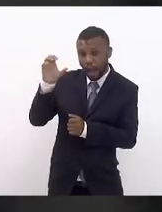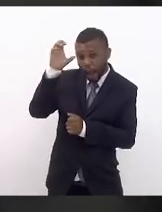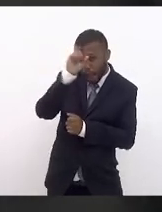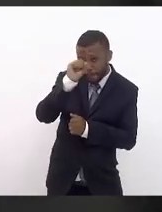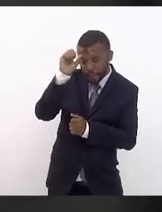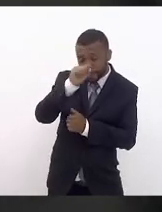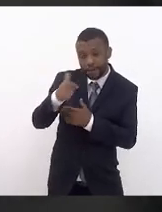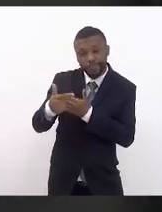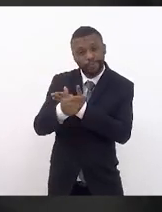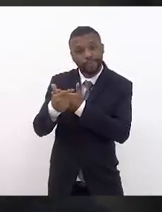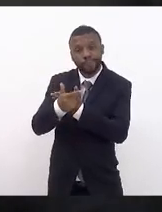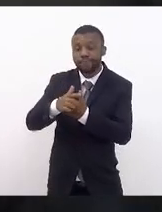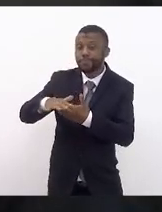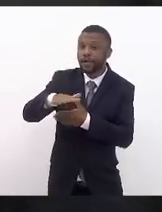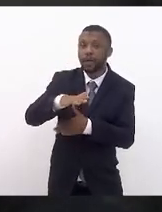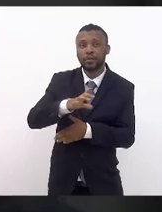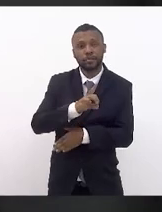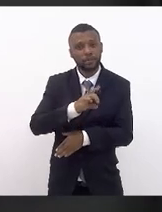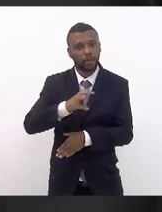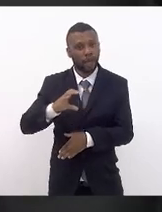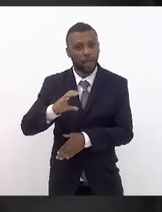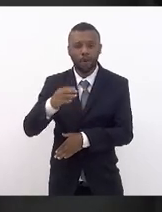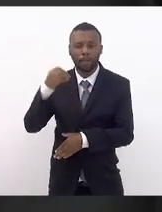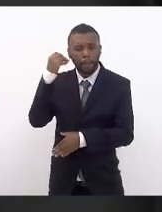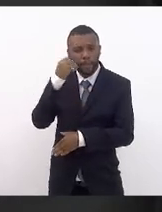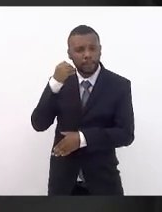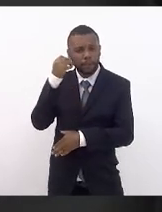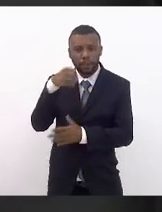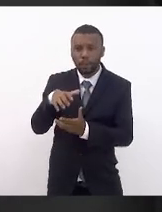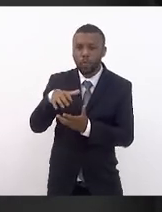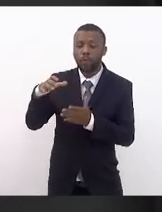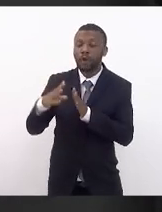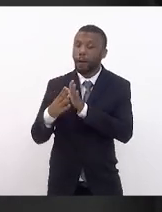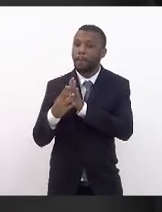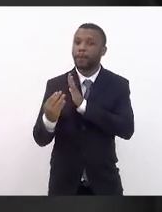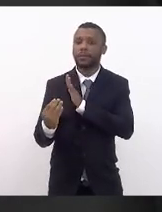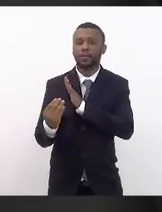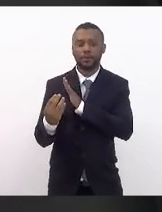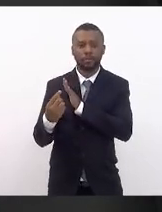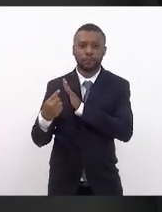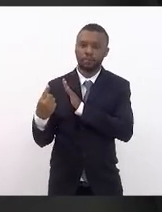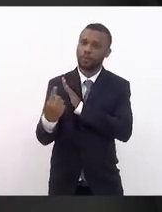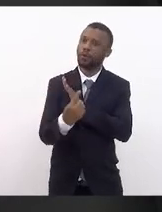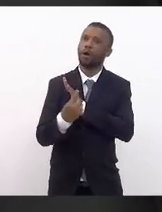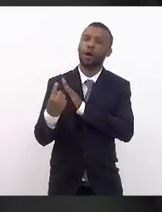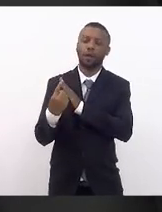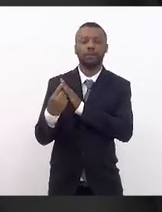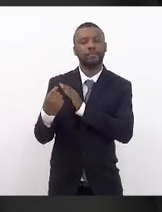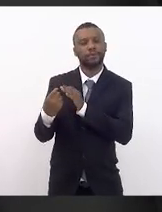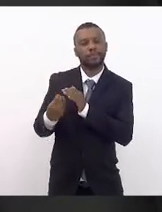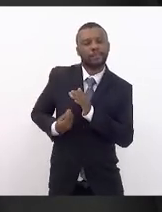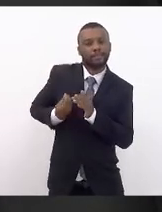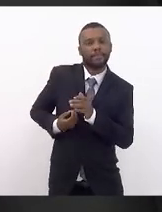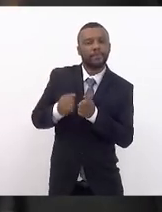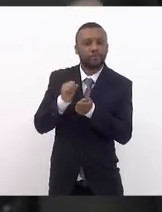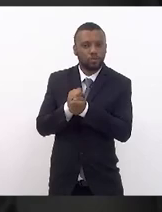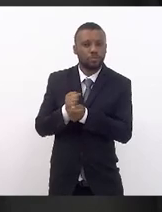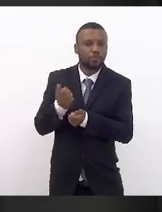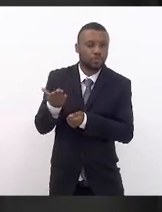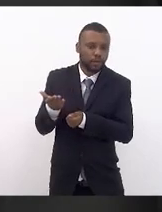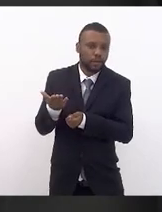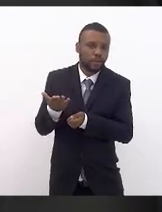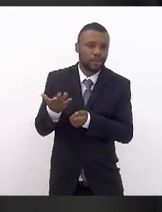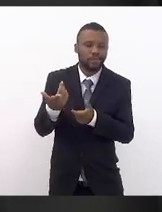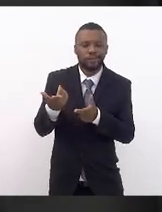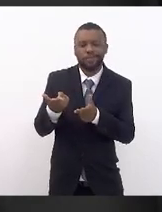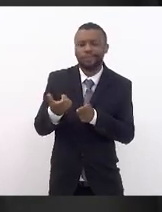do diaconato com um homem experiente, que é modelo para todos que com ele convivem, não é? Muitos são os títulos e